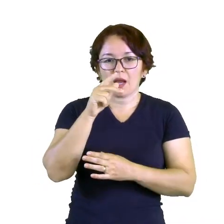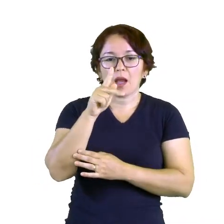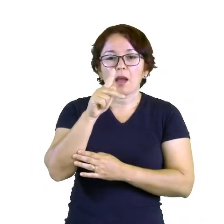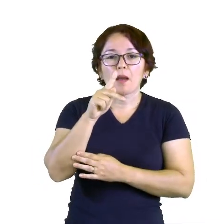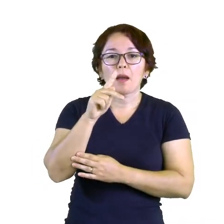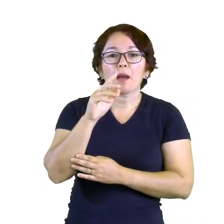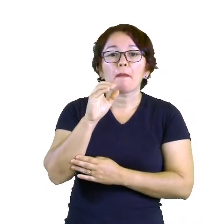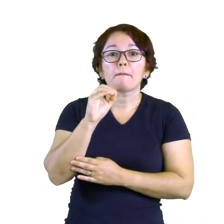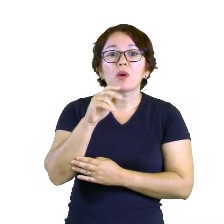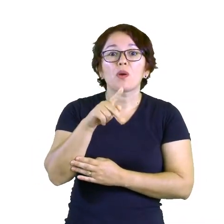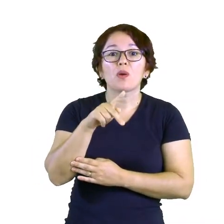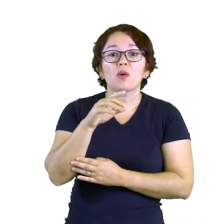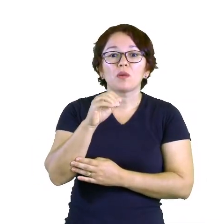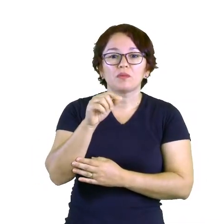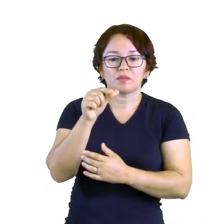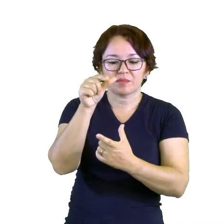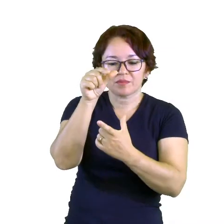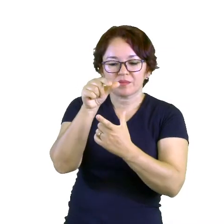pó. Muito bem.